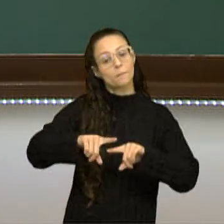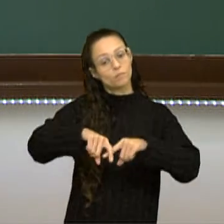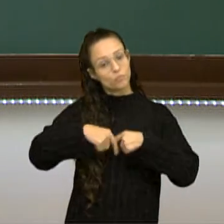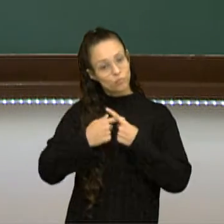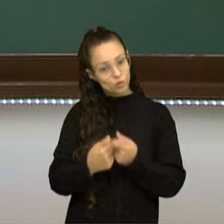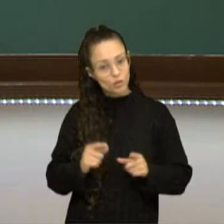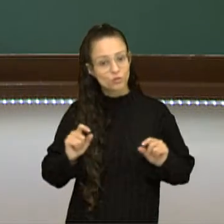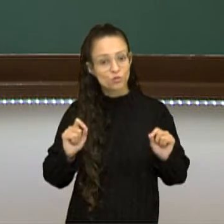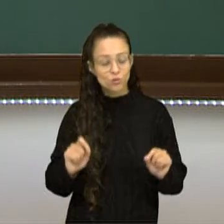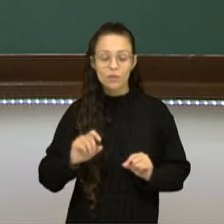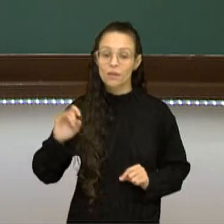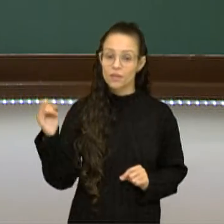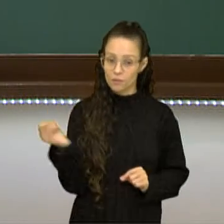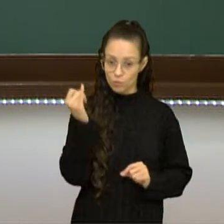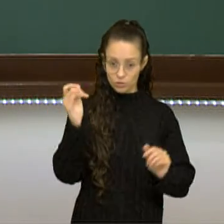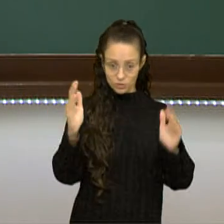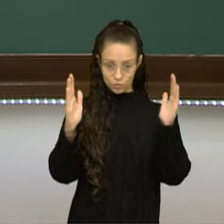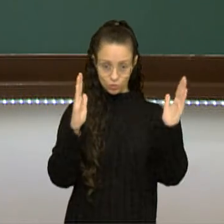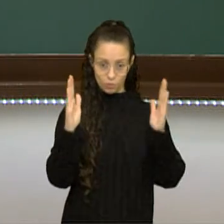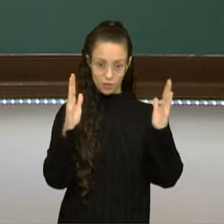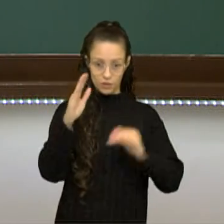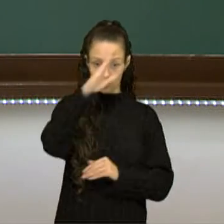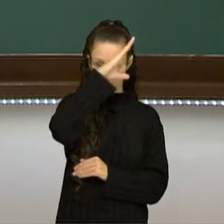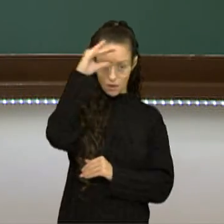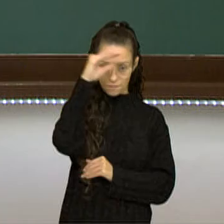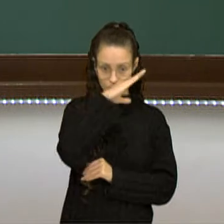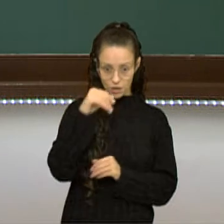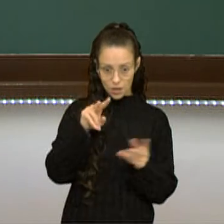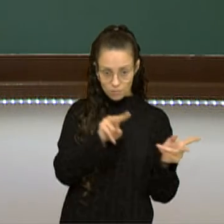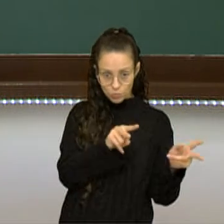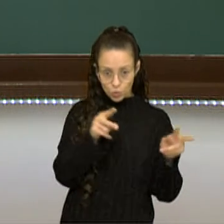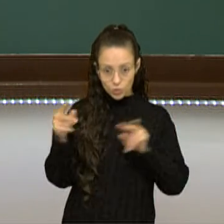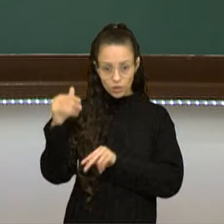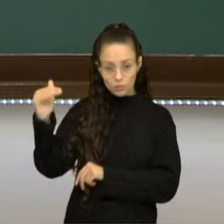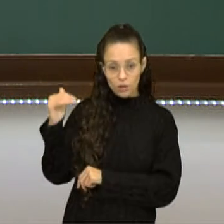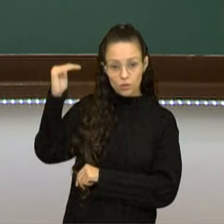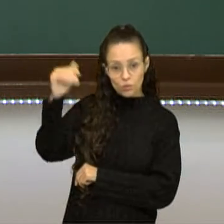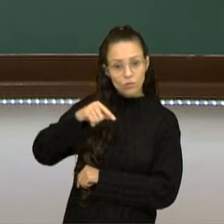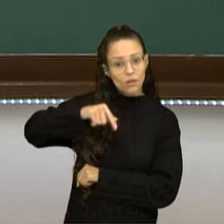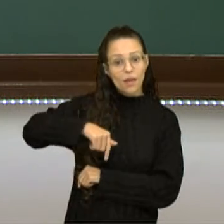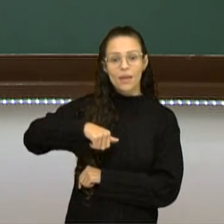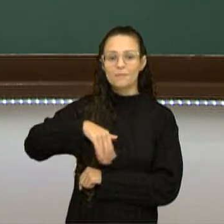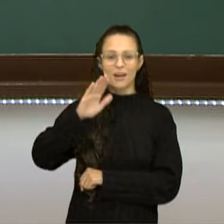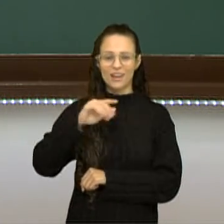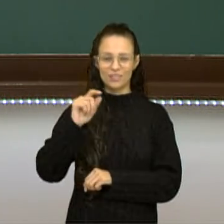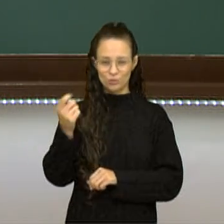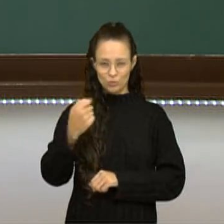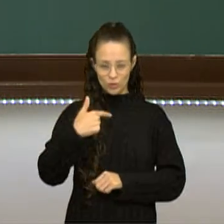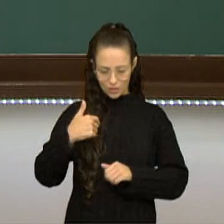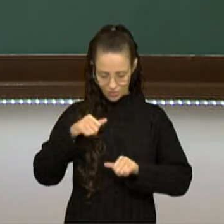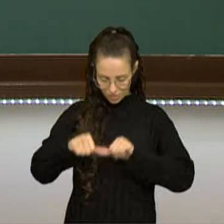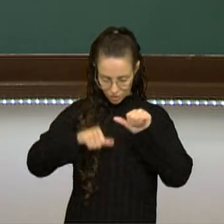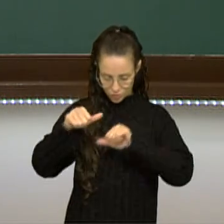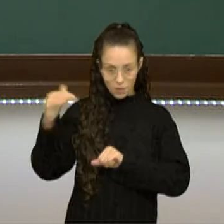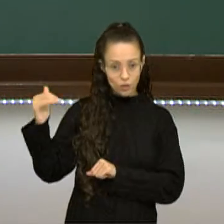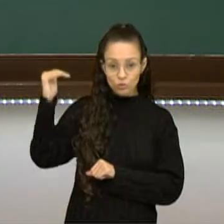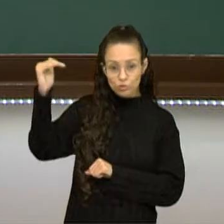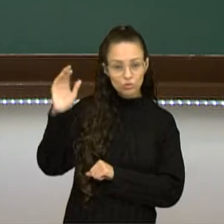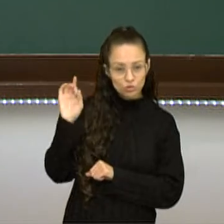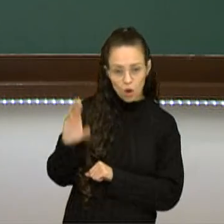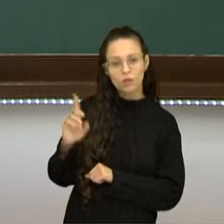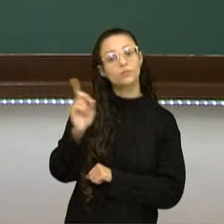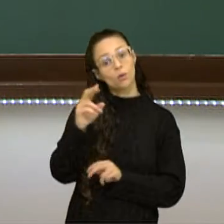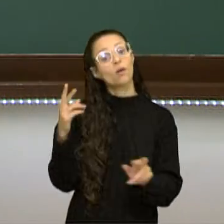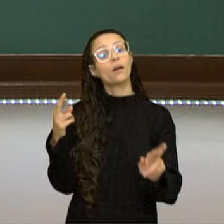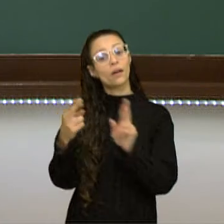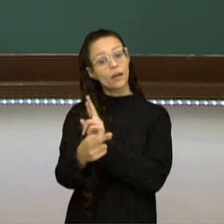que a importância aí dessa fase é muito mais do que nos transformar em adultos, mas ela tem